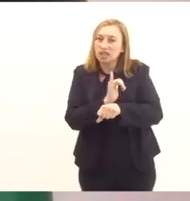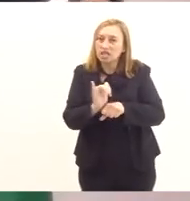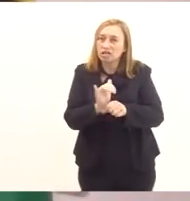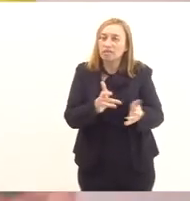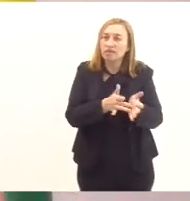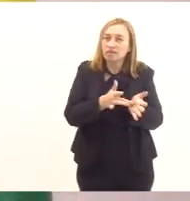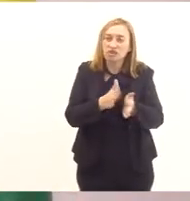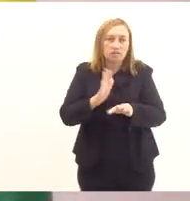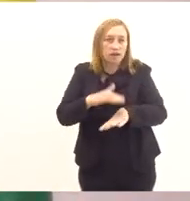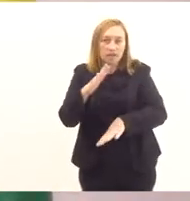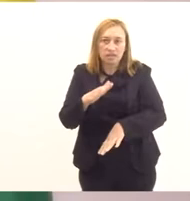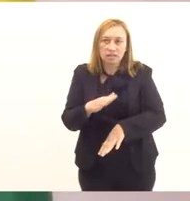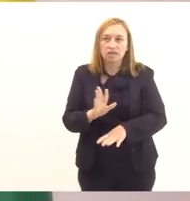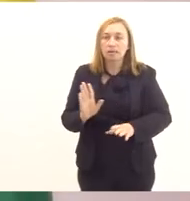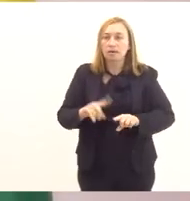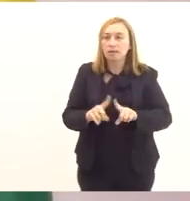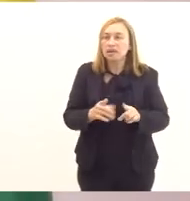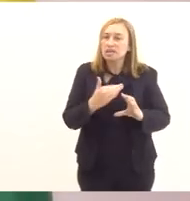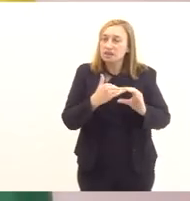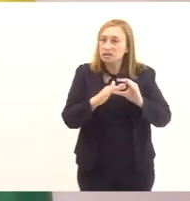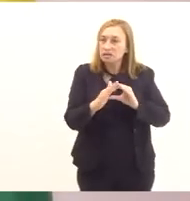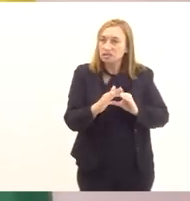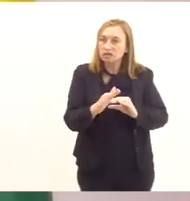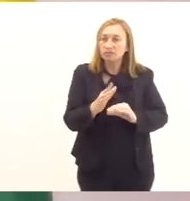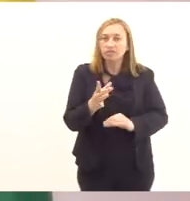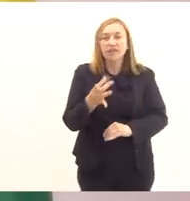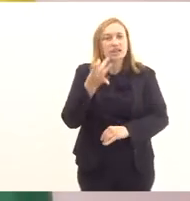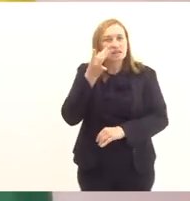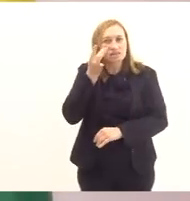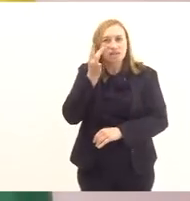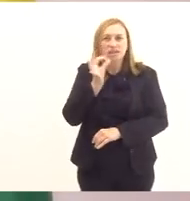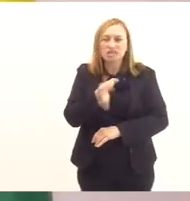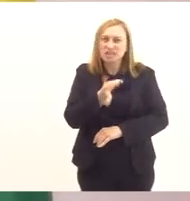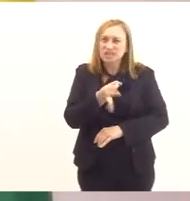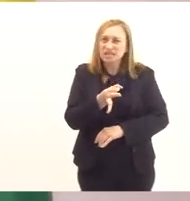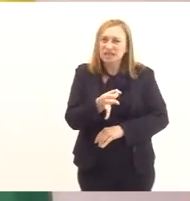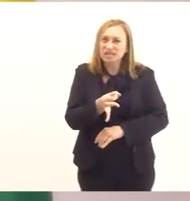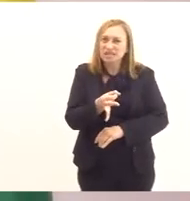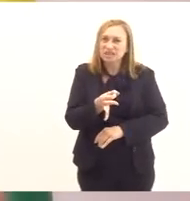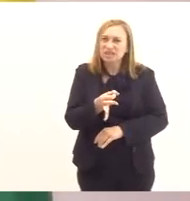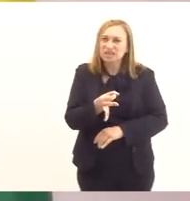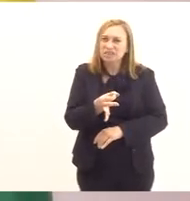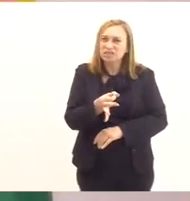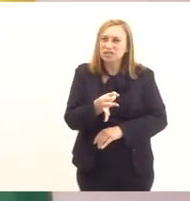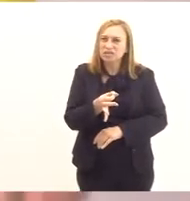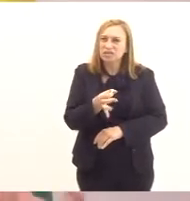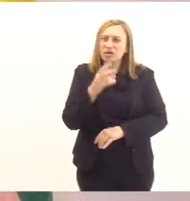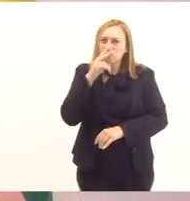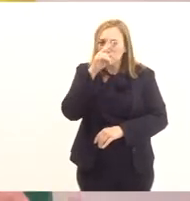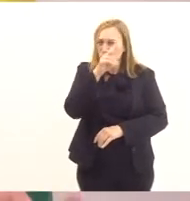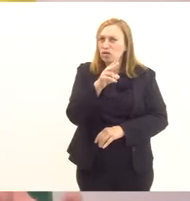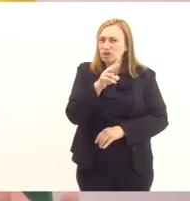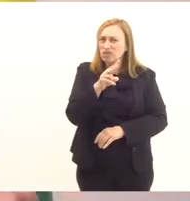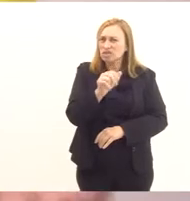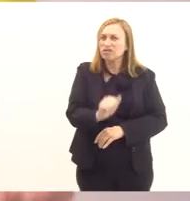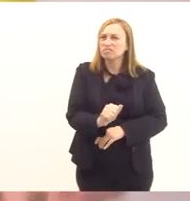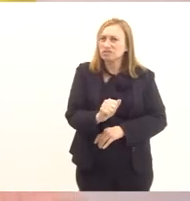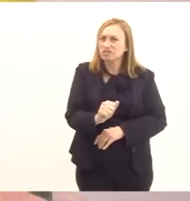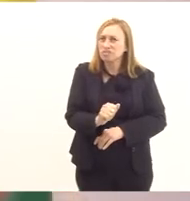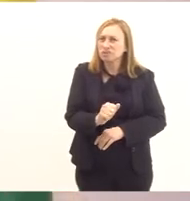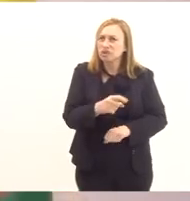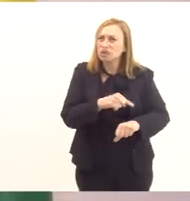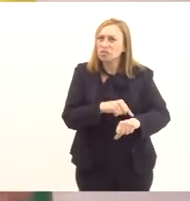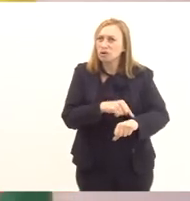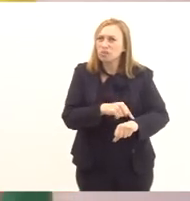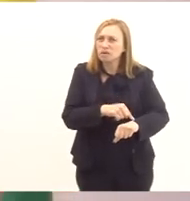formal e presencial Eu tenho convicção que seria um elemento dê muita força e